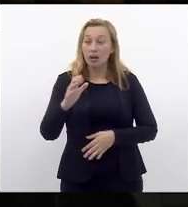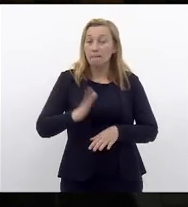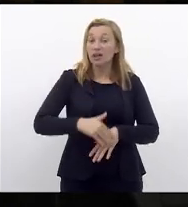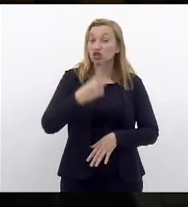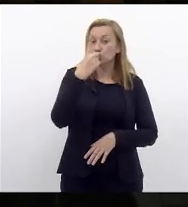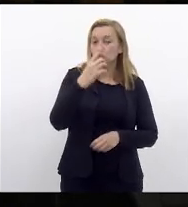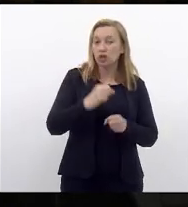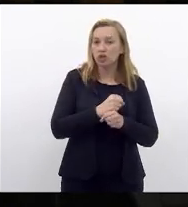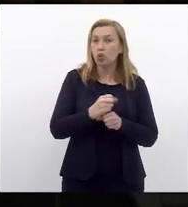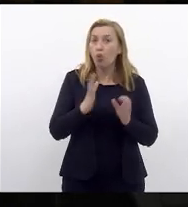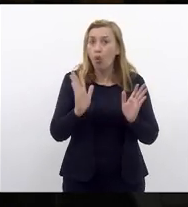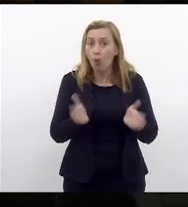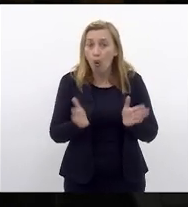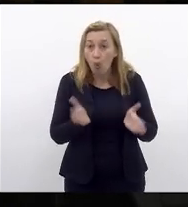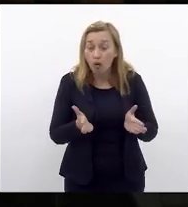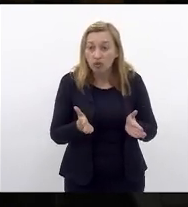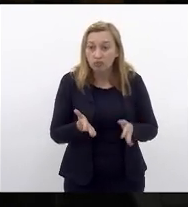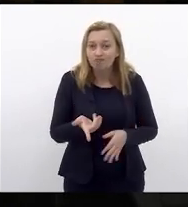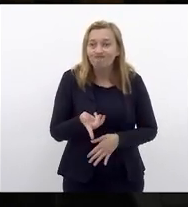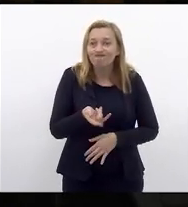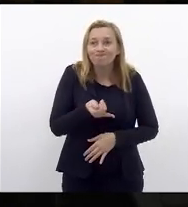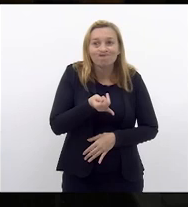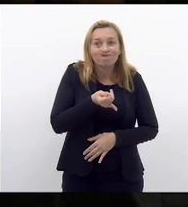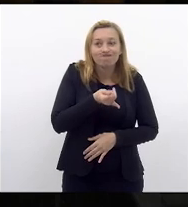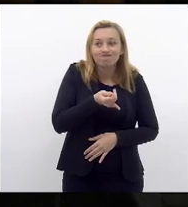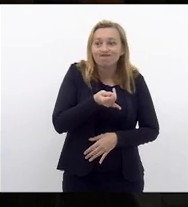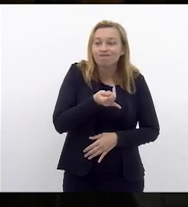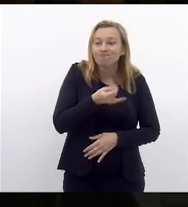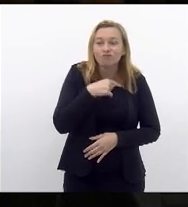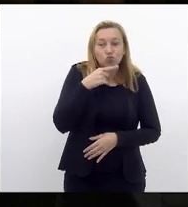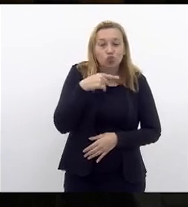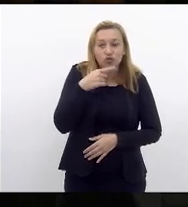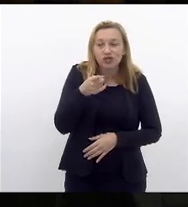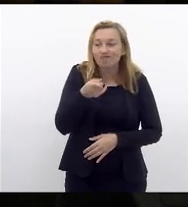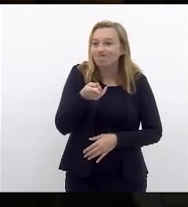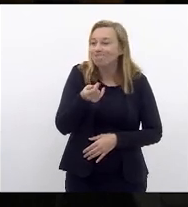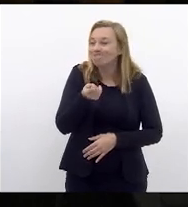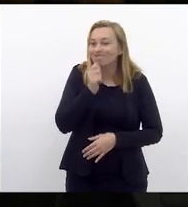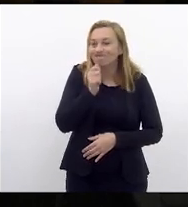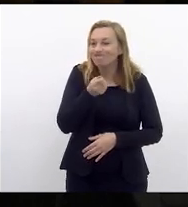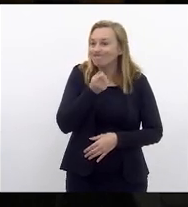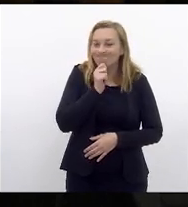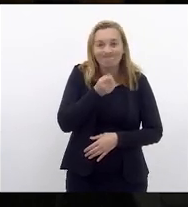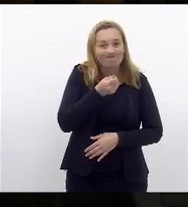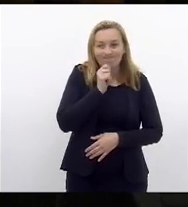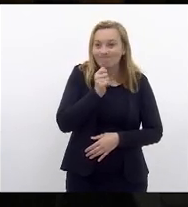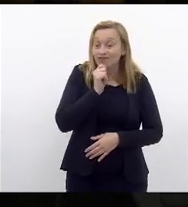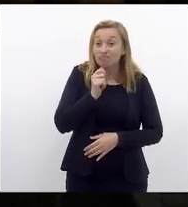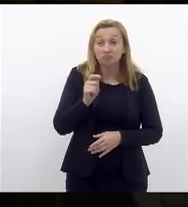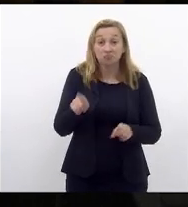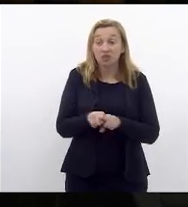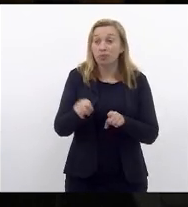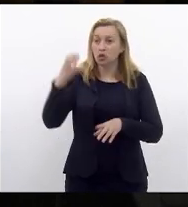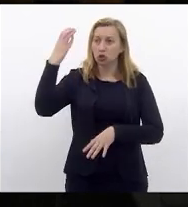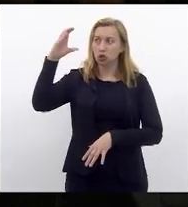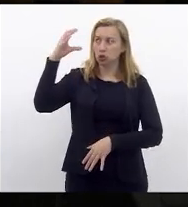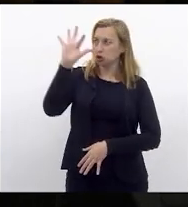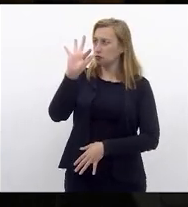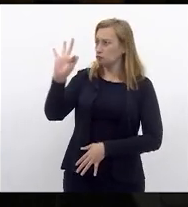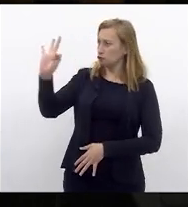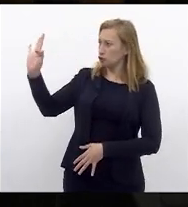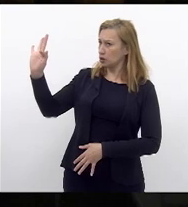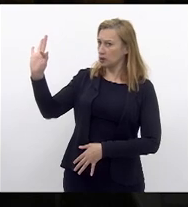Hoje, não existe mais nenhuma dúvida, nem o tal cientista francês que fazia